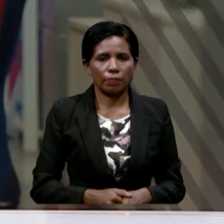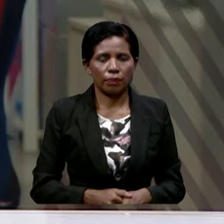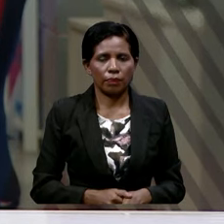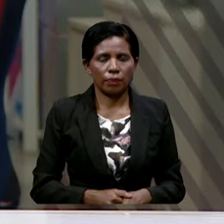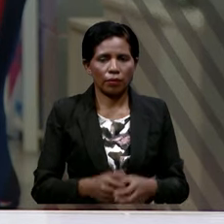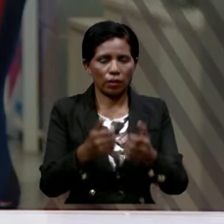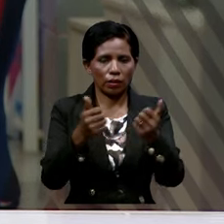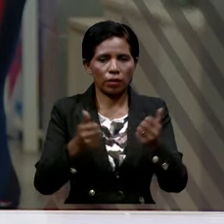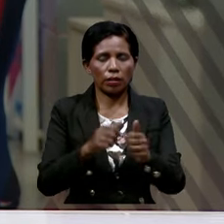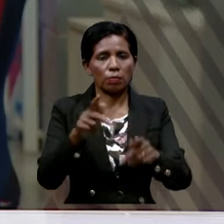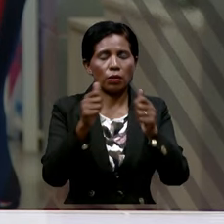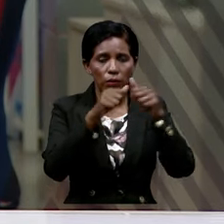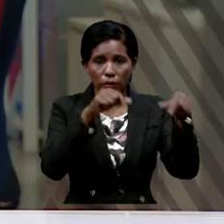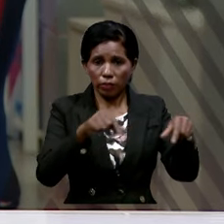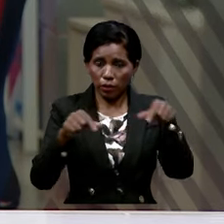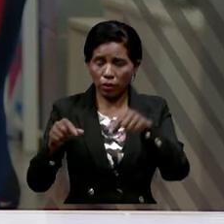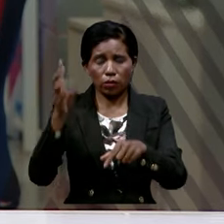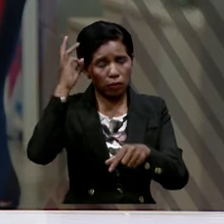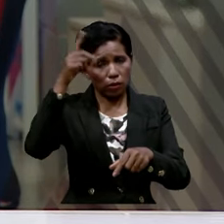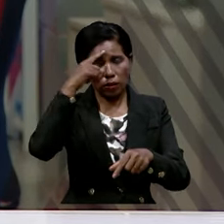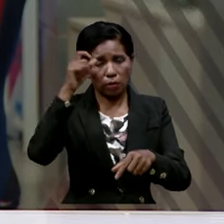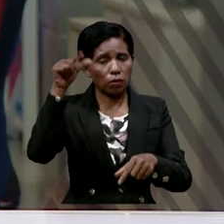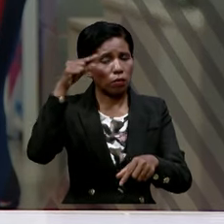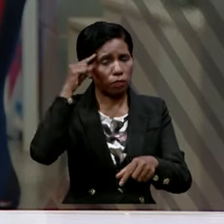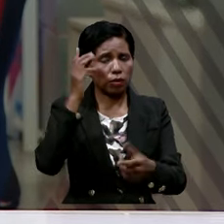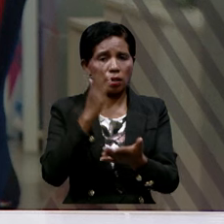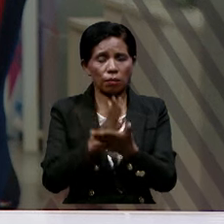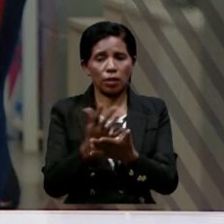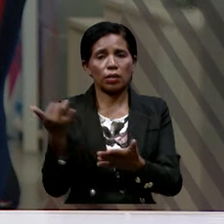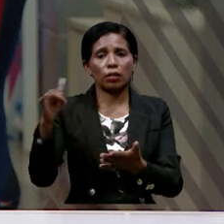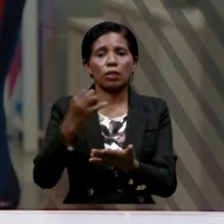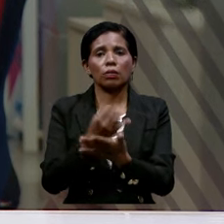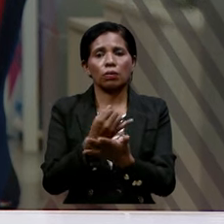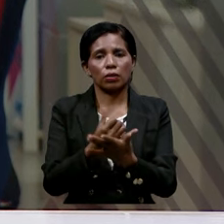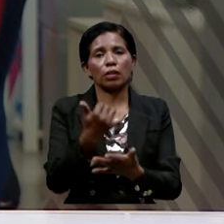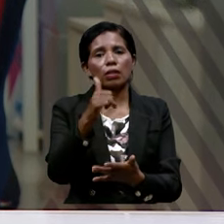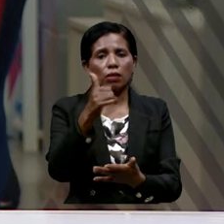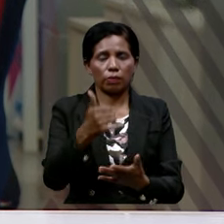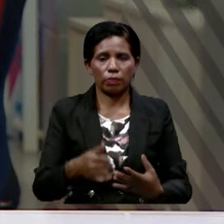A Associação Hemodeficiente preocupa também o governo a par cirania subsídio.